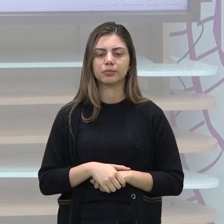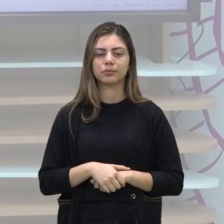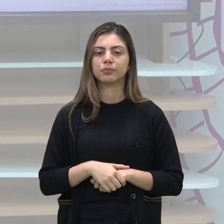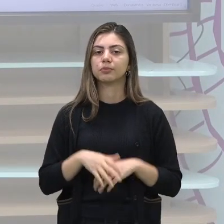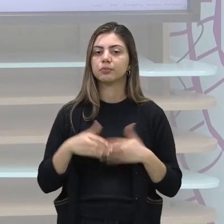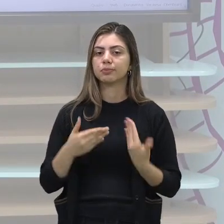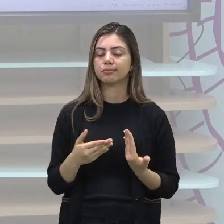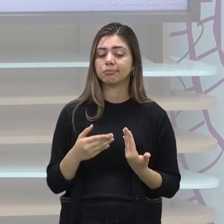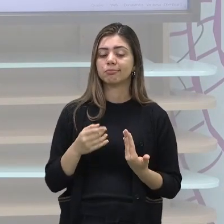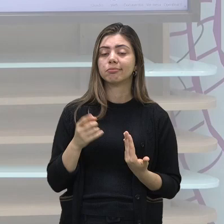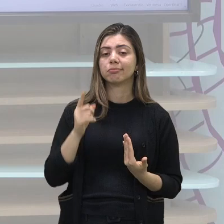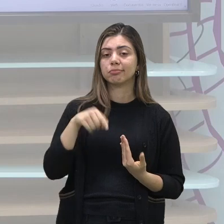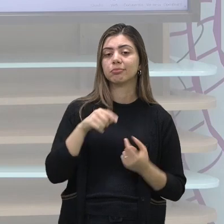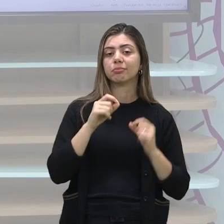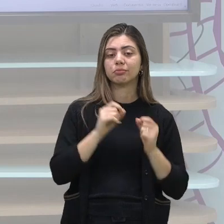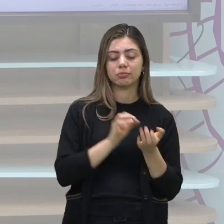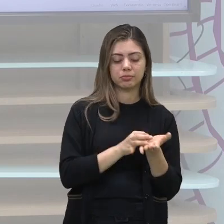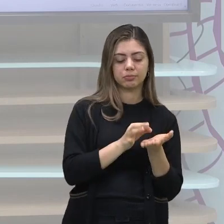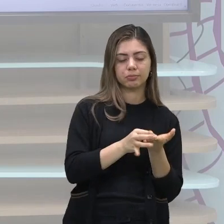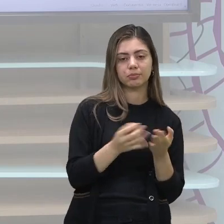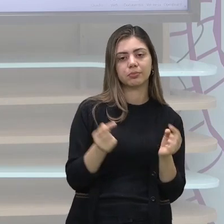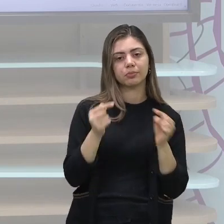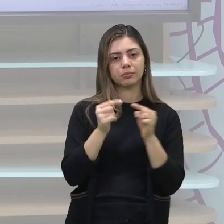Estamos representando...